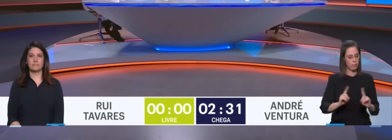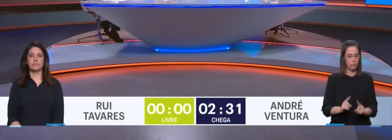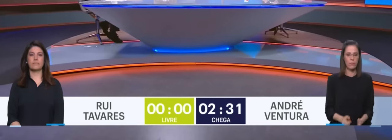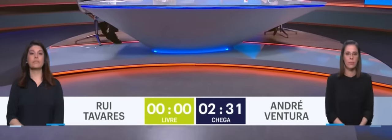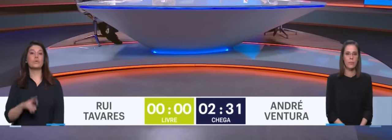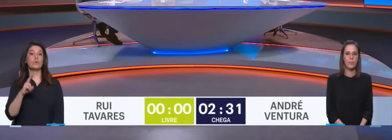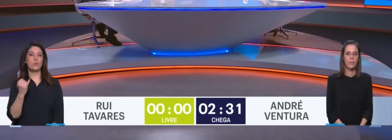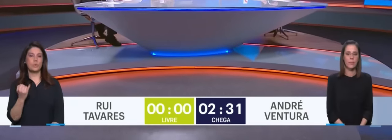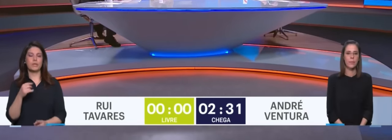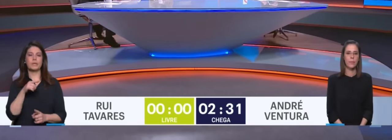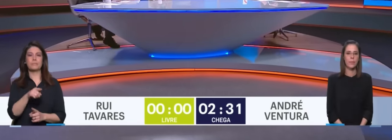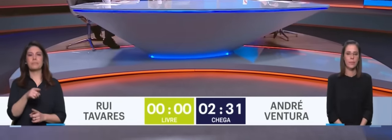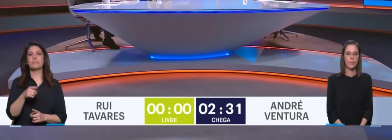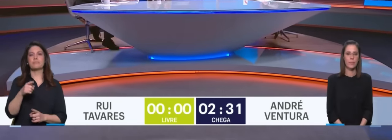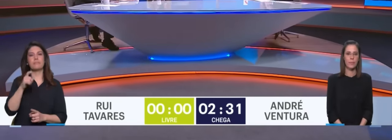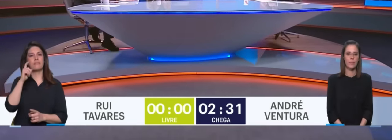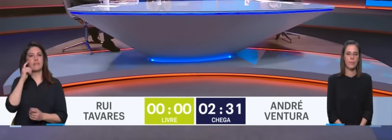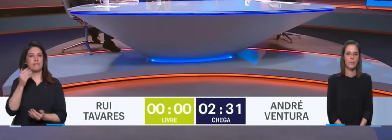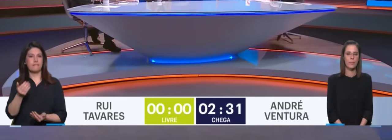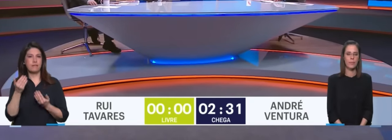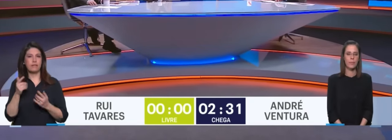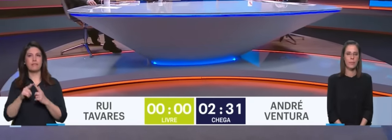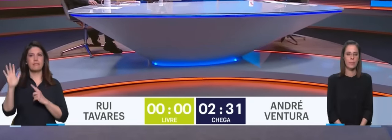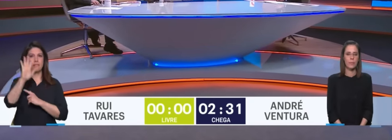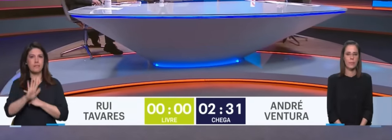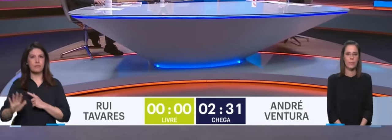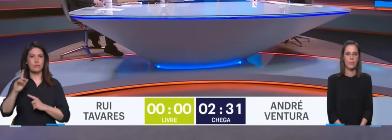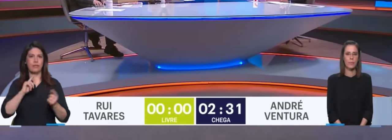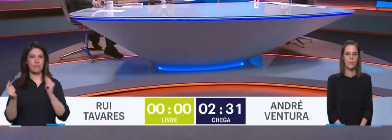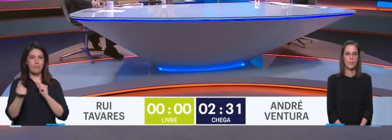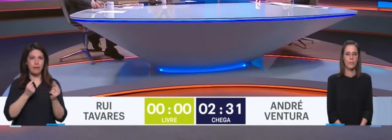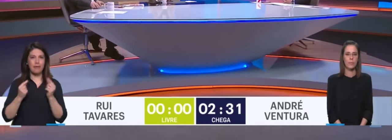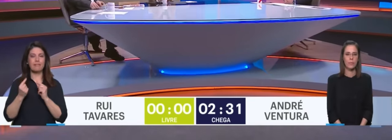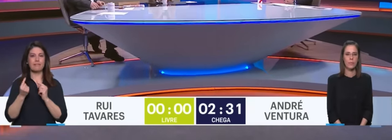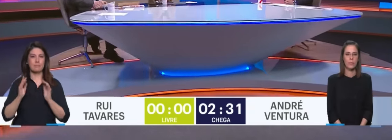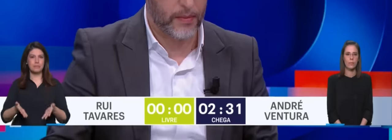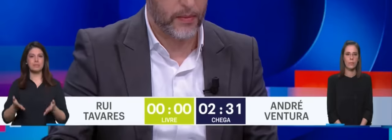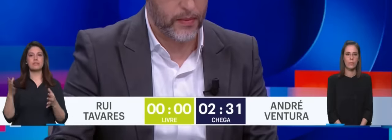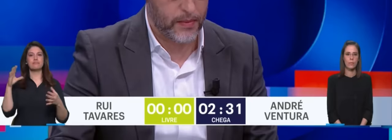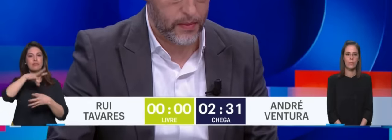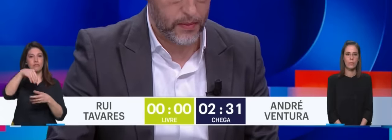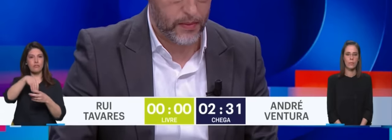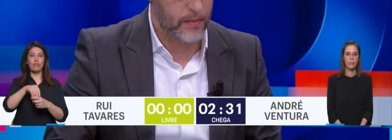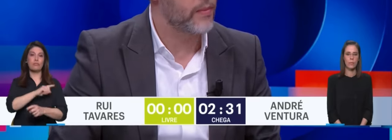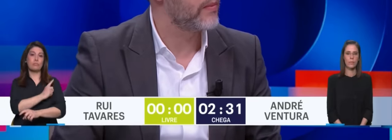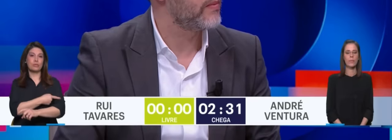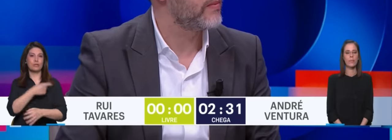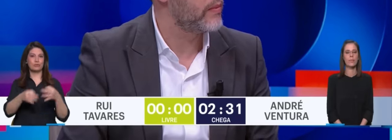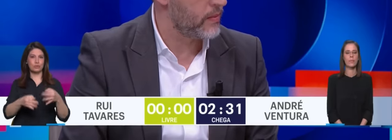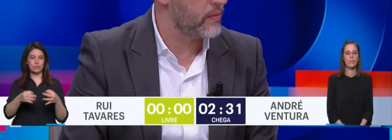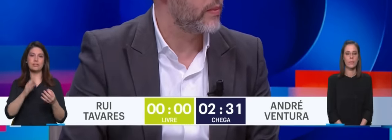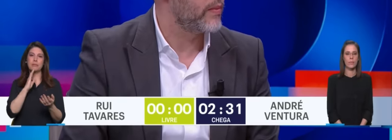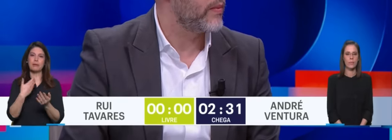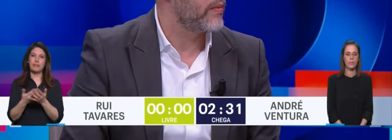Rui Tavares defende um Grande Debate nacional que também envolva elementos do poder judicial para que se leve então a cabo a